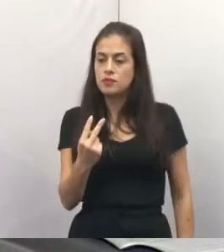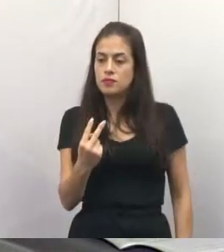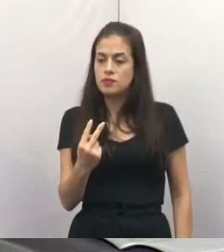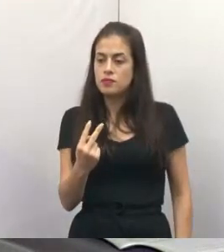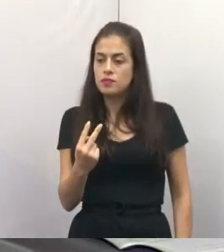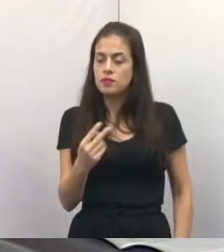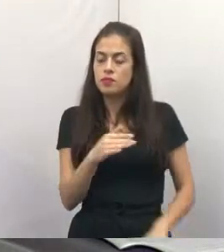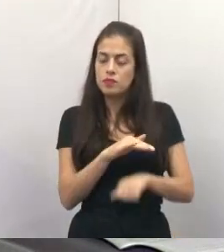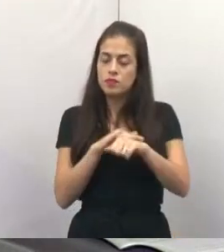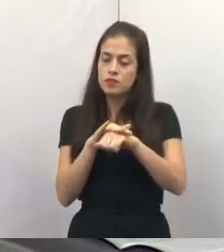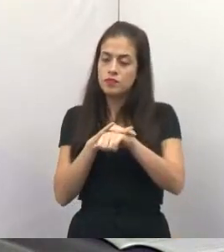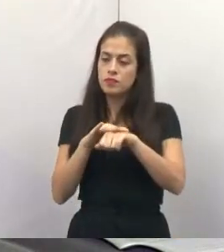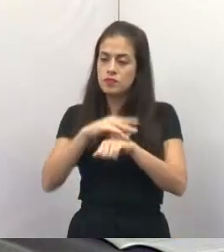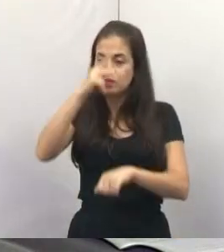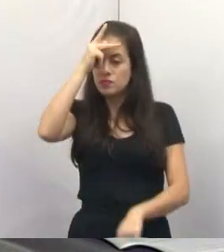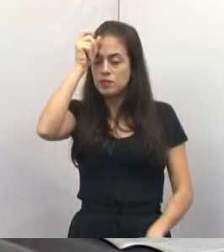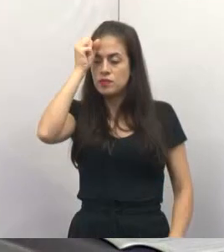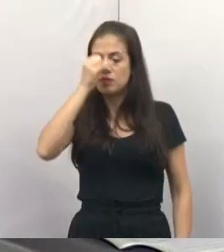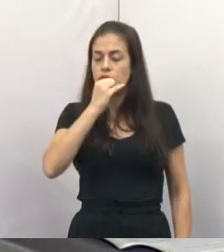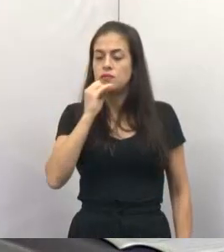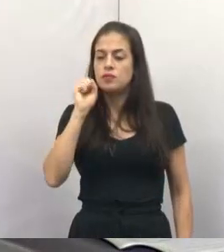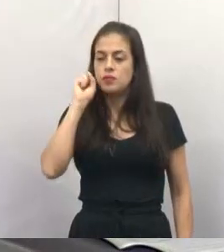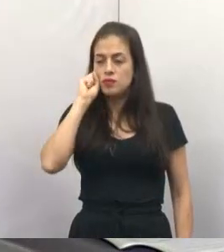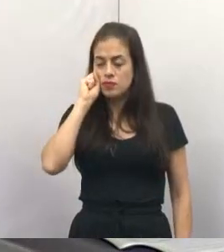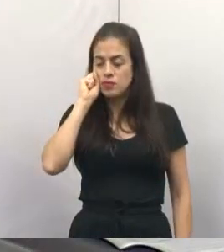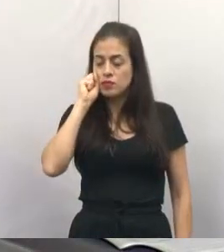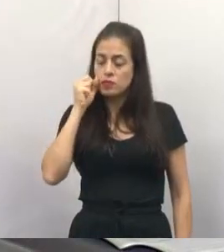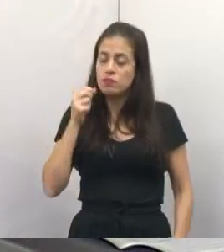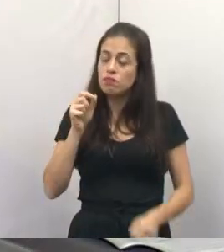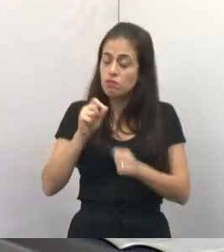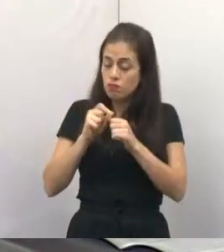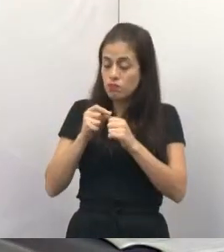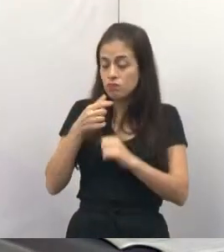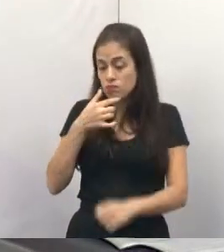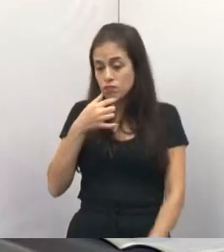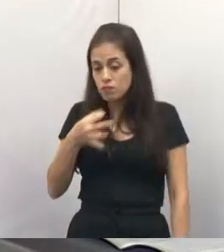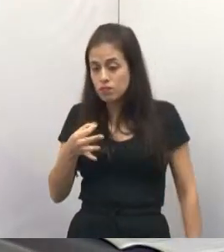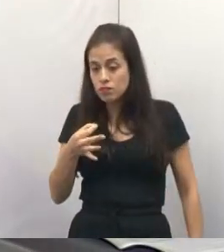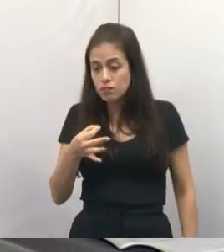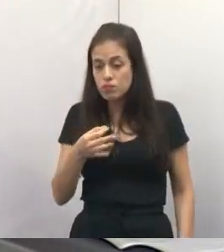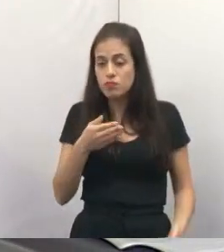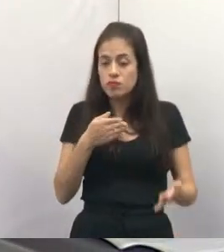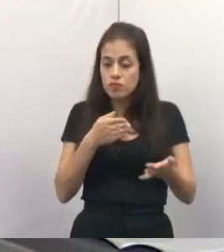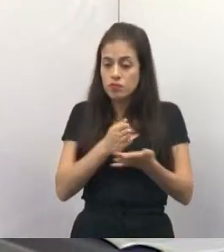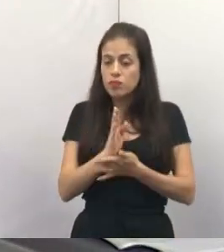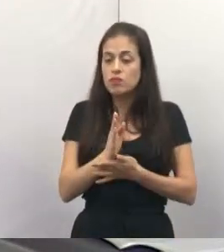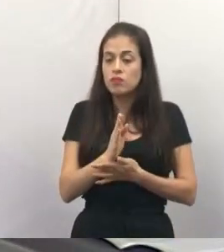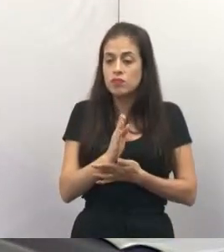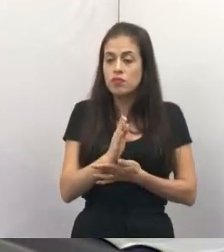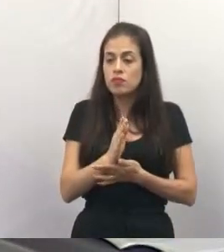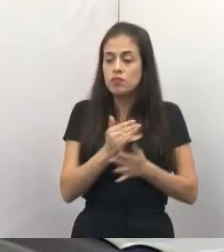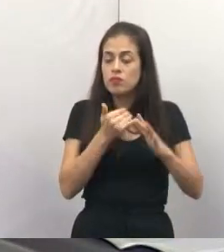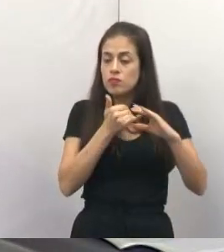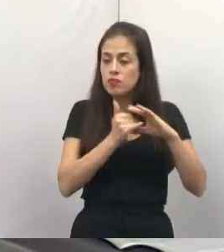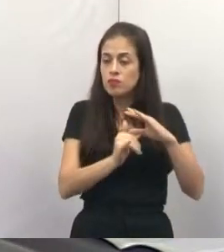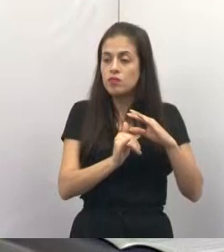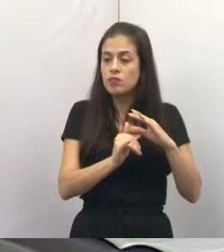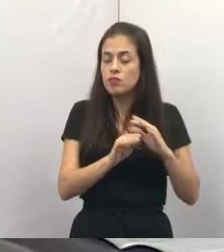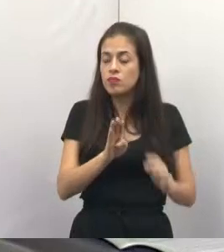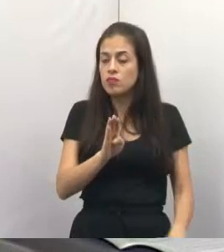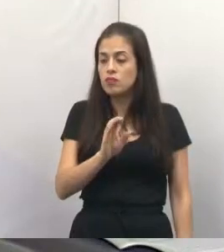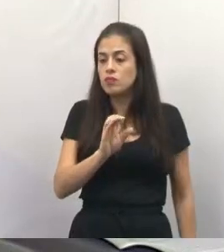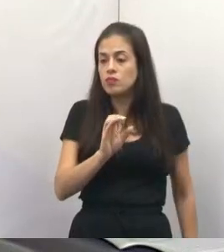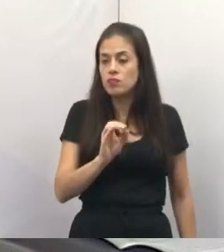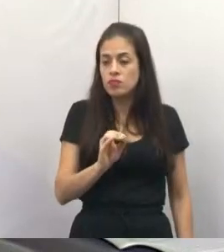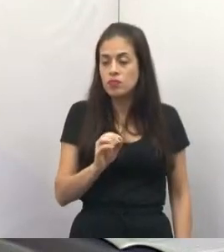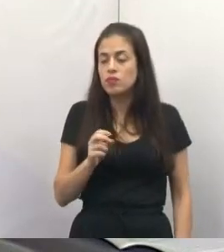então, conversei com o prefeito Isaías e fiz uma sugestão e foi aprovada e publicada nesse boletim oficial de